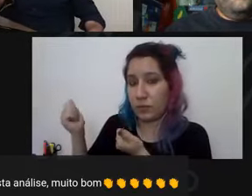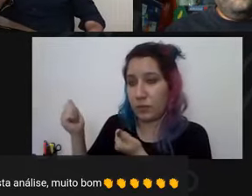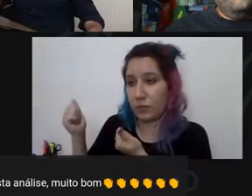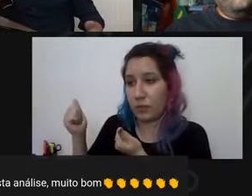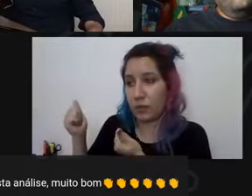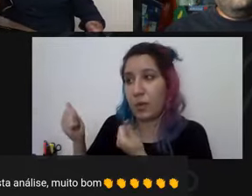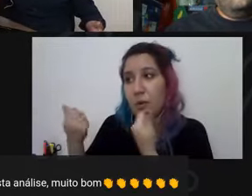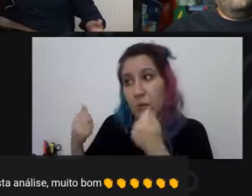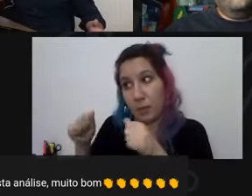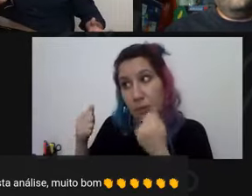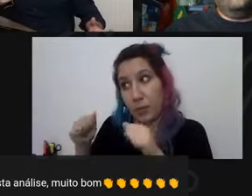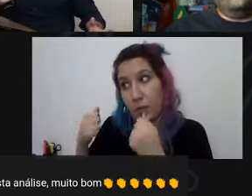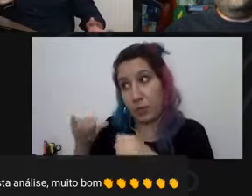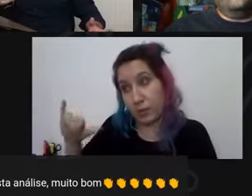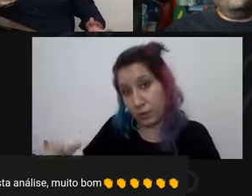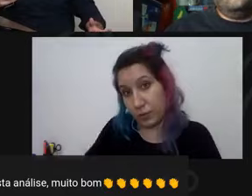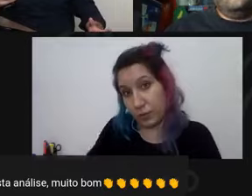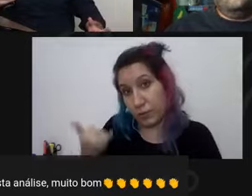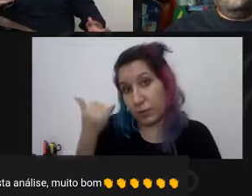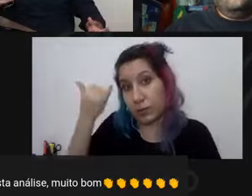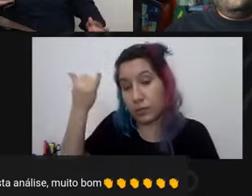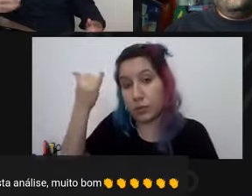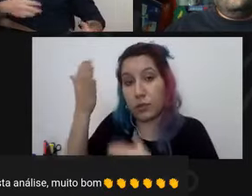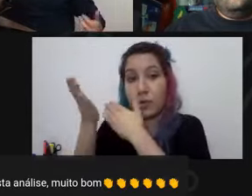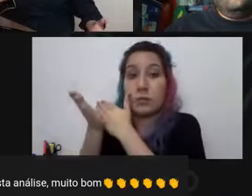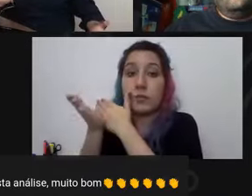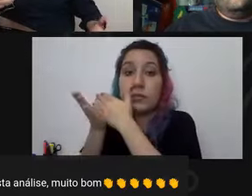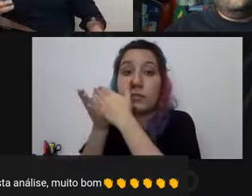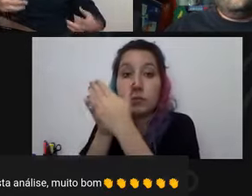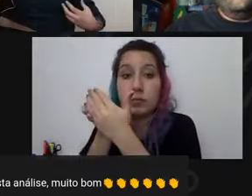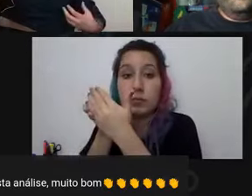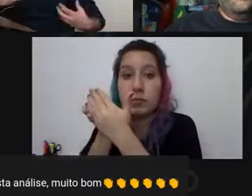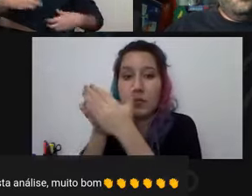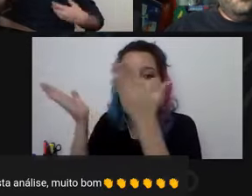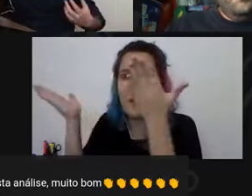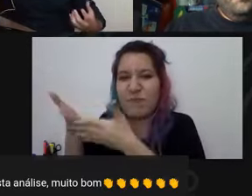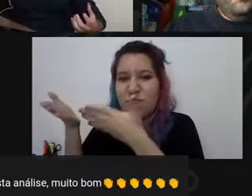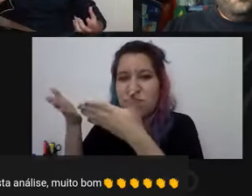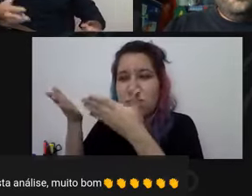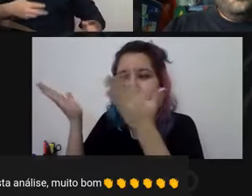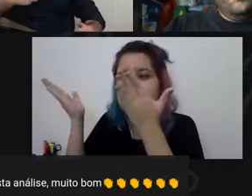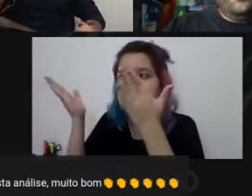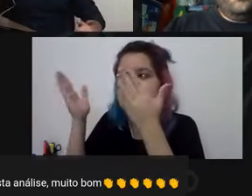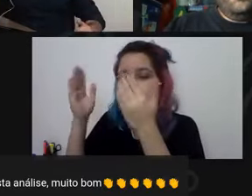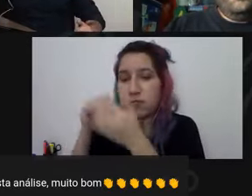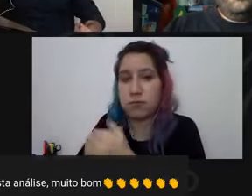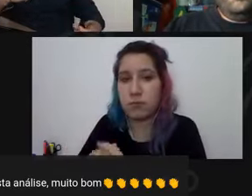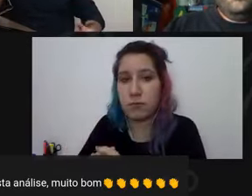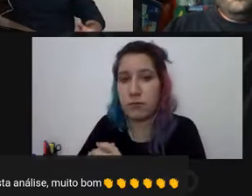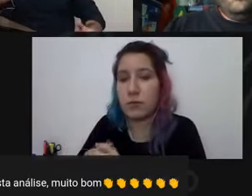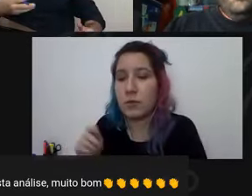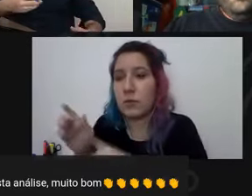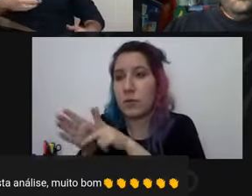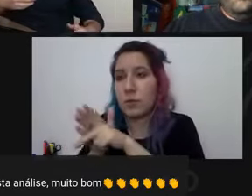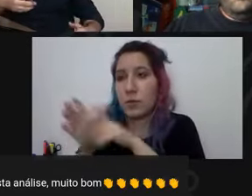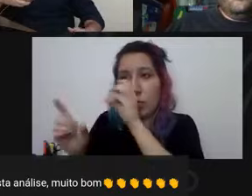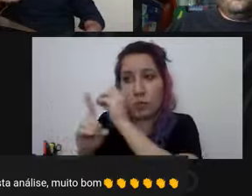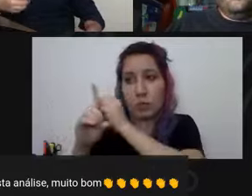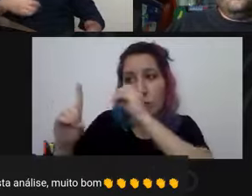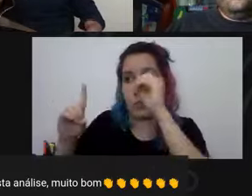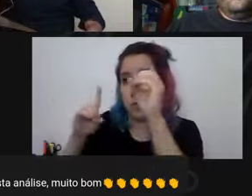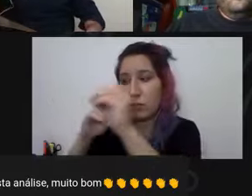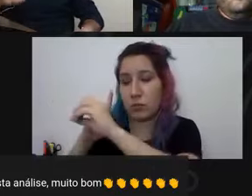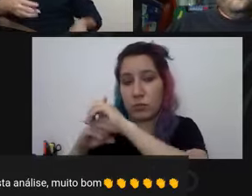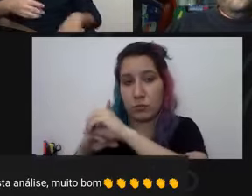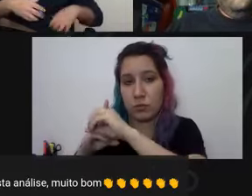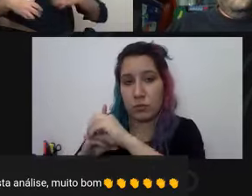oportunidade, que precisa começar de imediato num projeto social, numa oportunidade de bolsa, num curso,